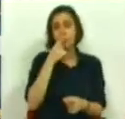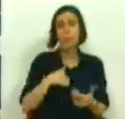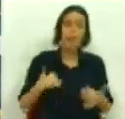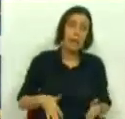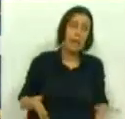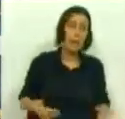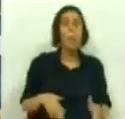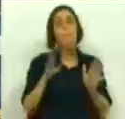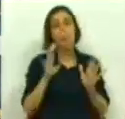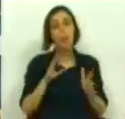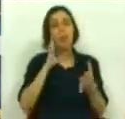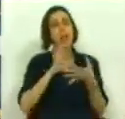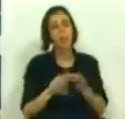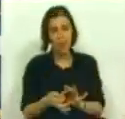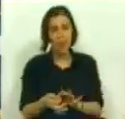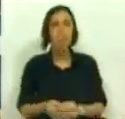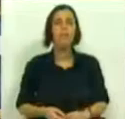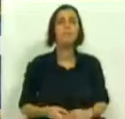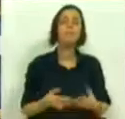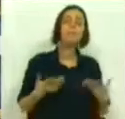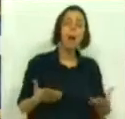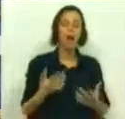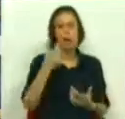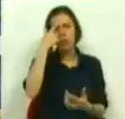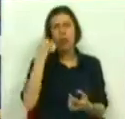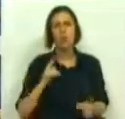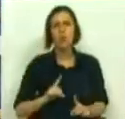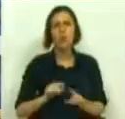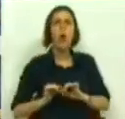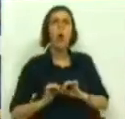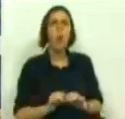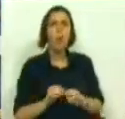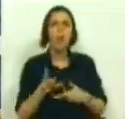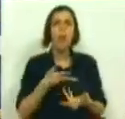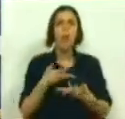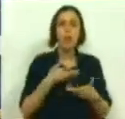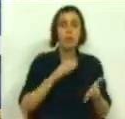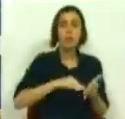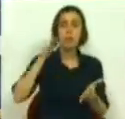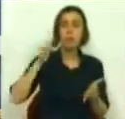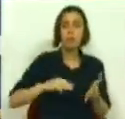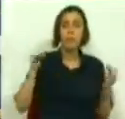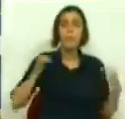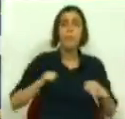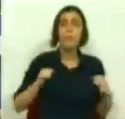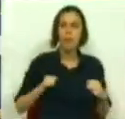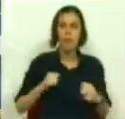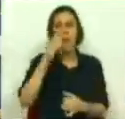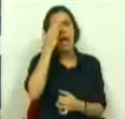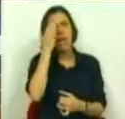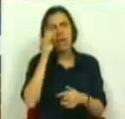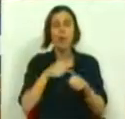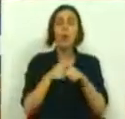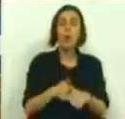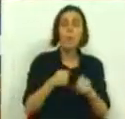errado, mas é coerente. Agora, incompreensível é que a oposição que negociou e assinou o memorando achar